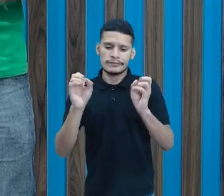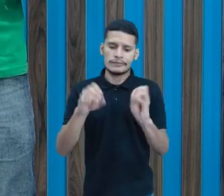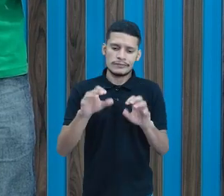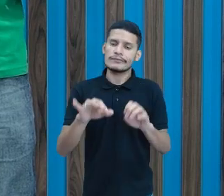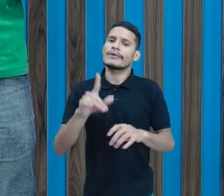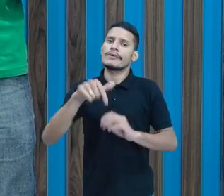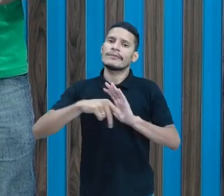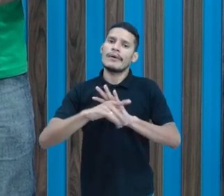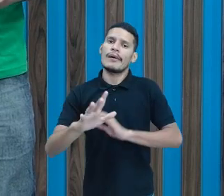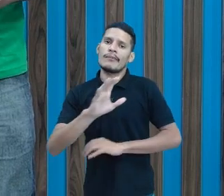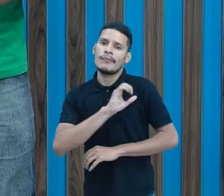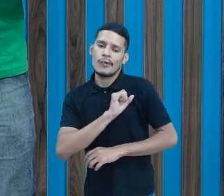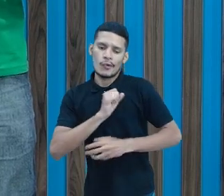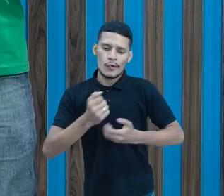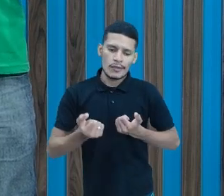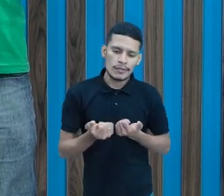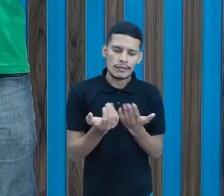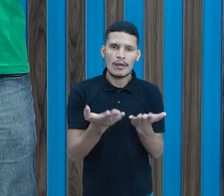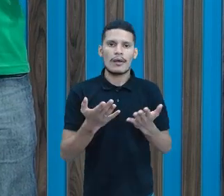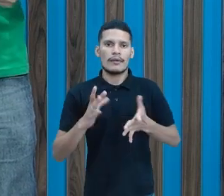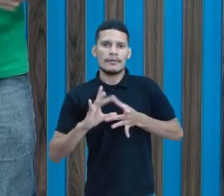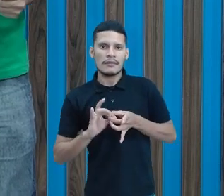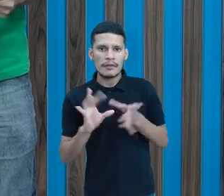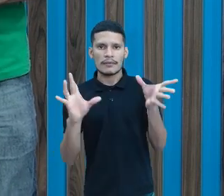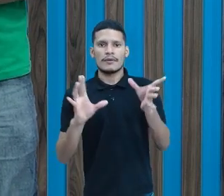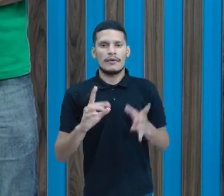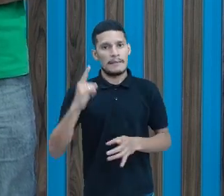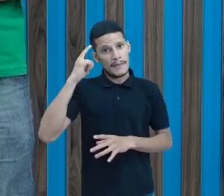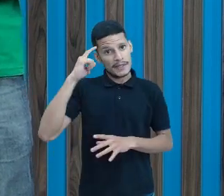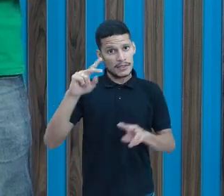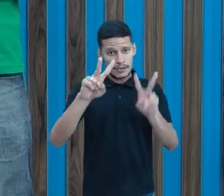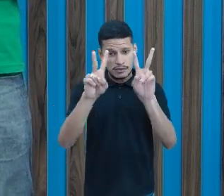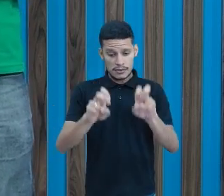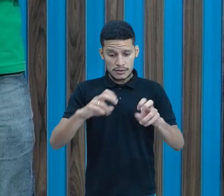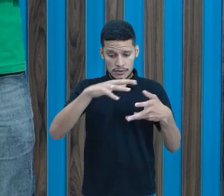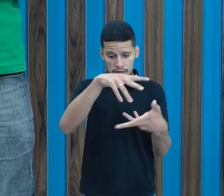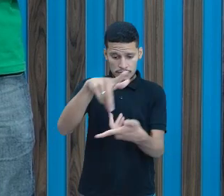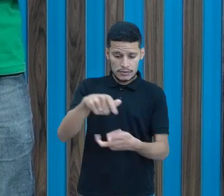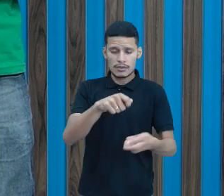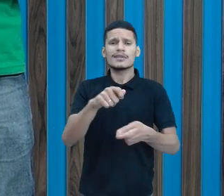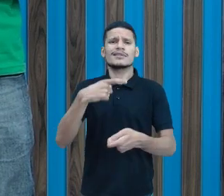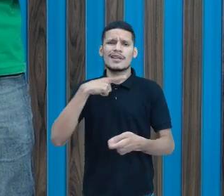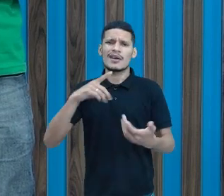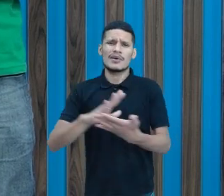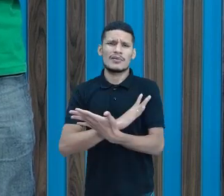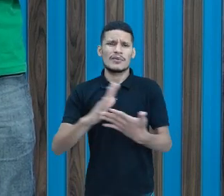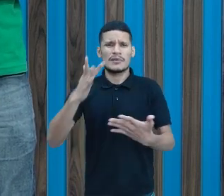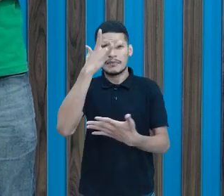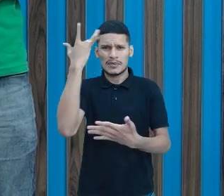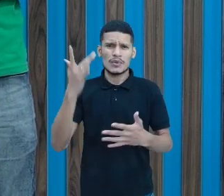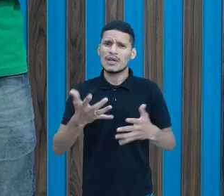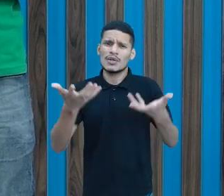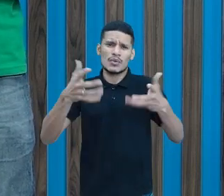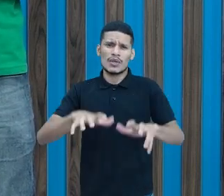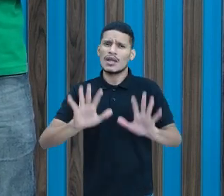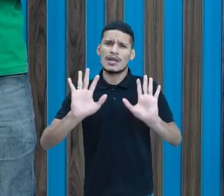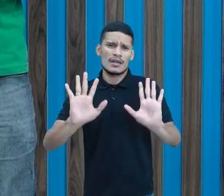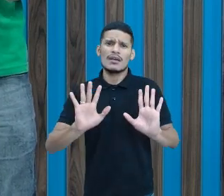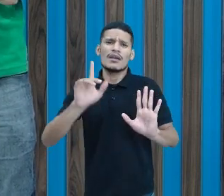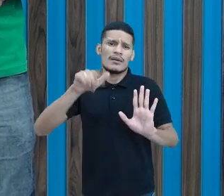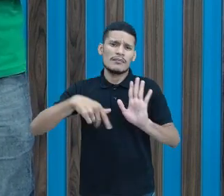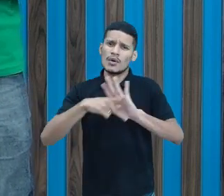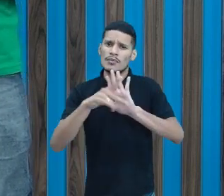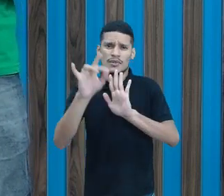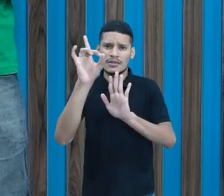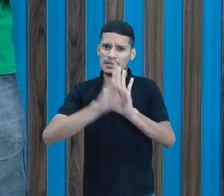entrega, de liberdade, de pensar sobre o mundo. Tem gente que realmente não quer celebrar, está no lugar deles, é um